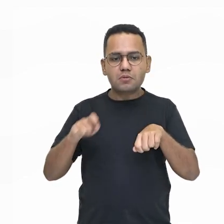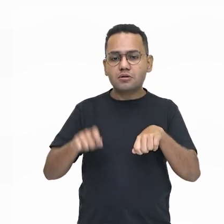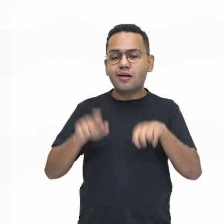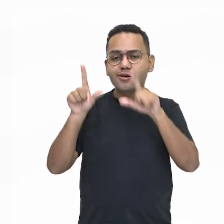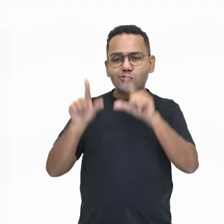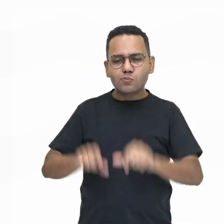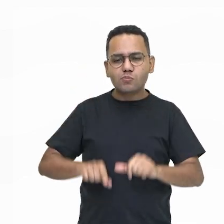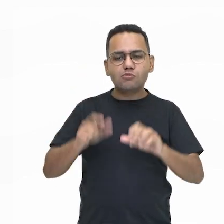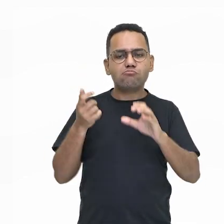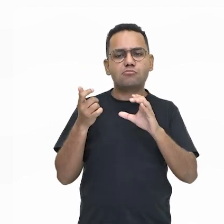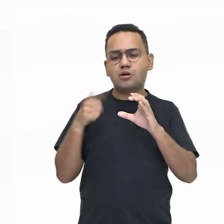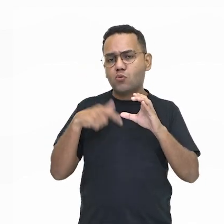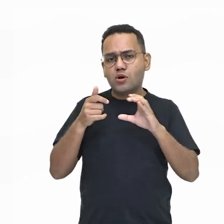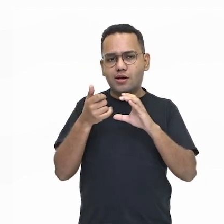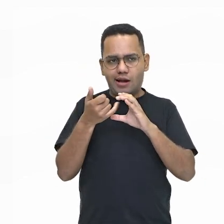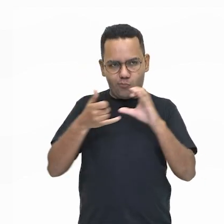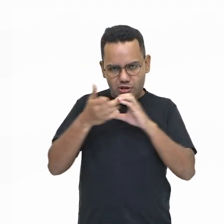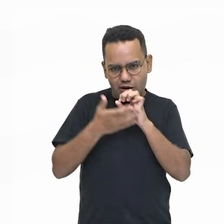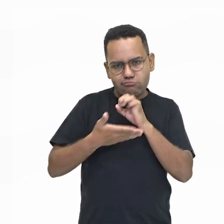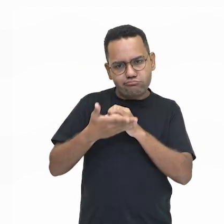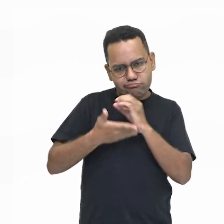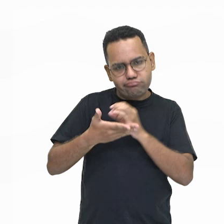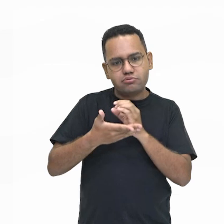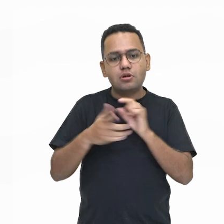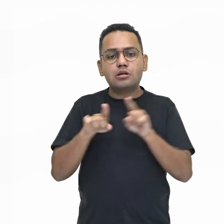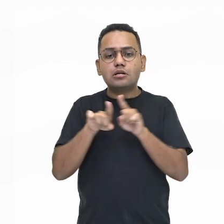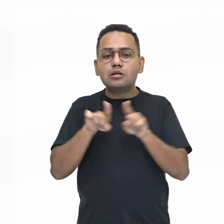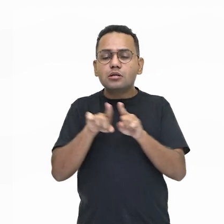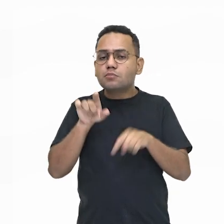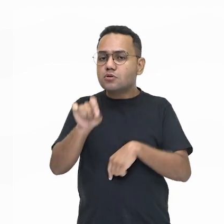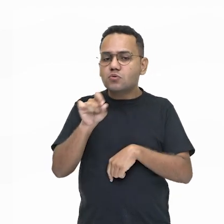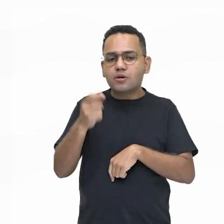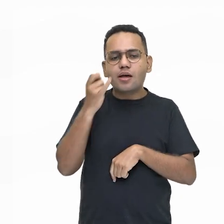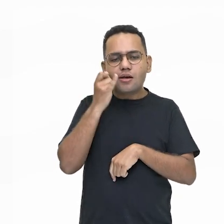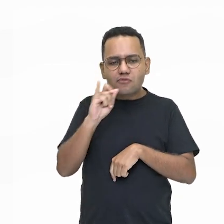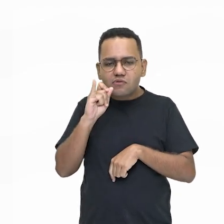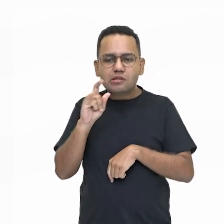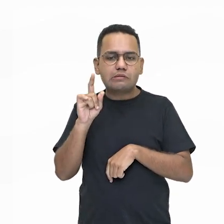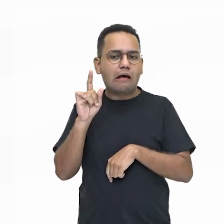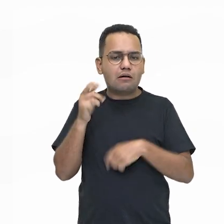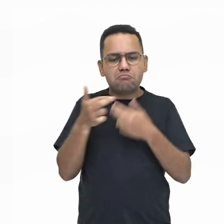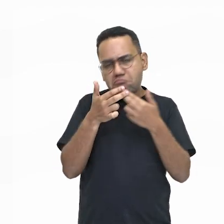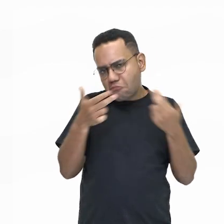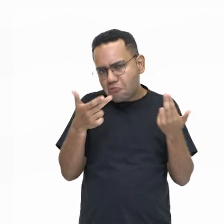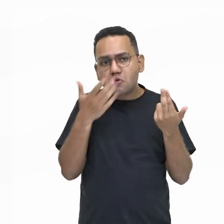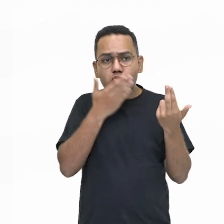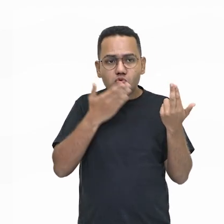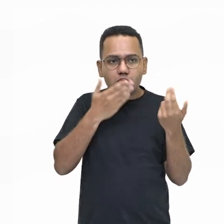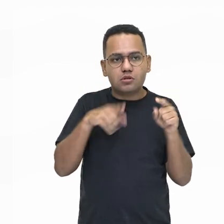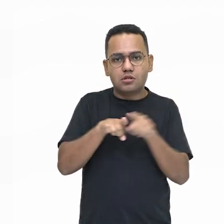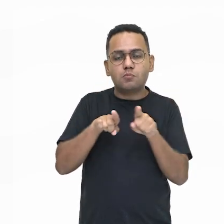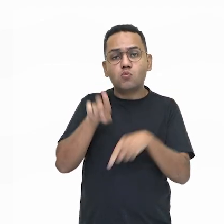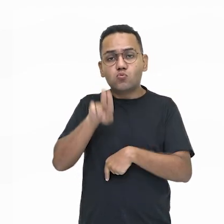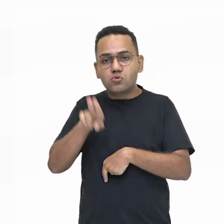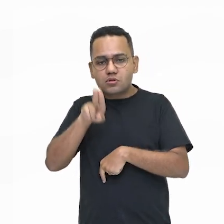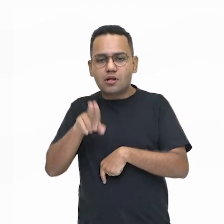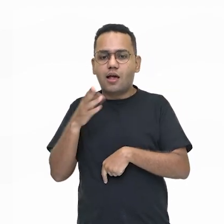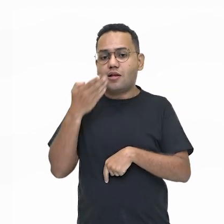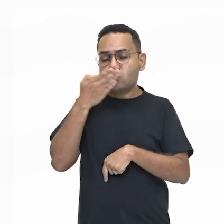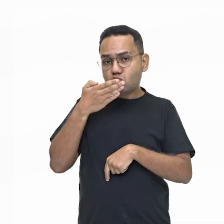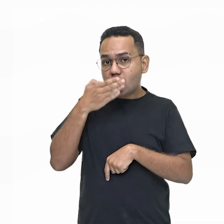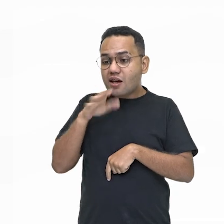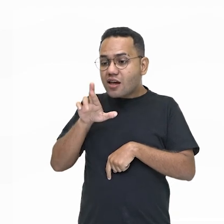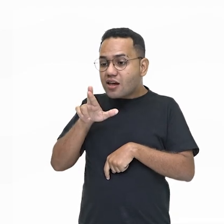carboidratos simples e açúcares refinados e a priorizar o consumo de carboidratos de, vejam bem,